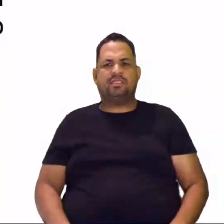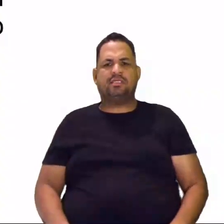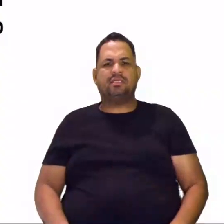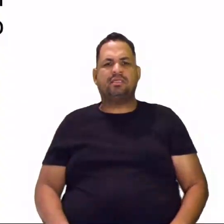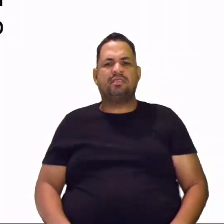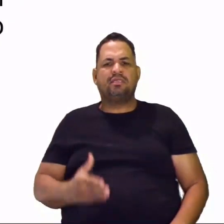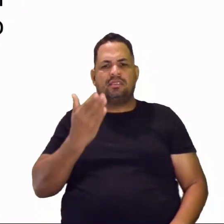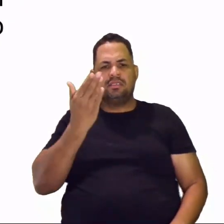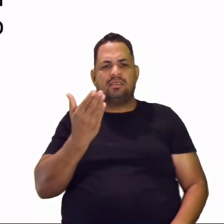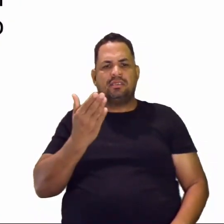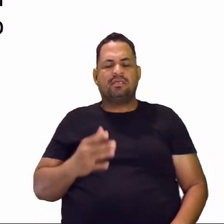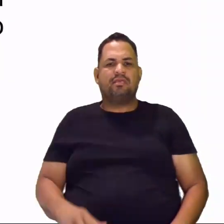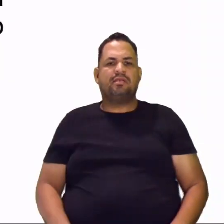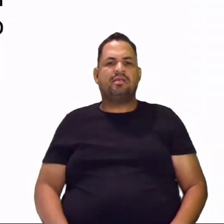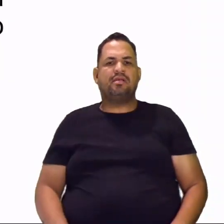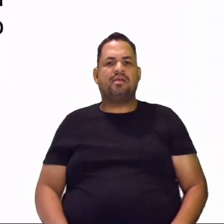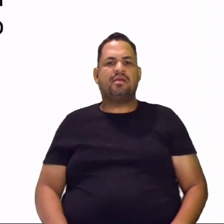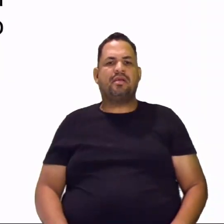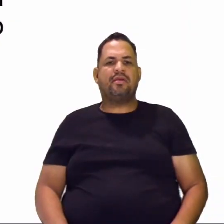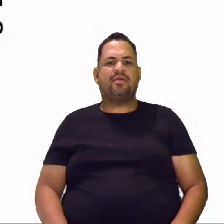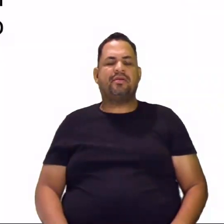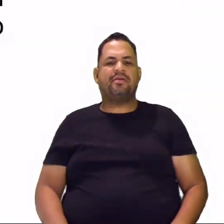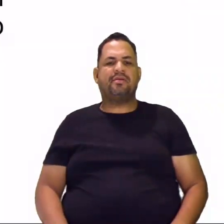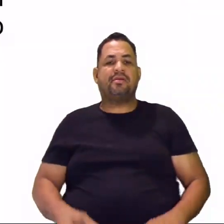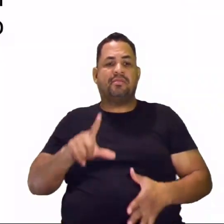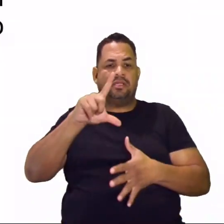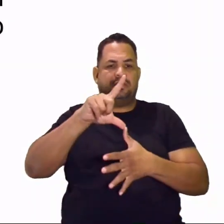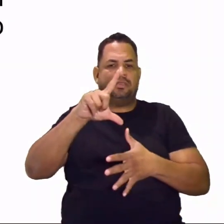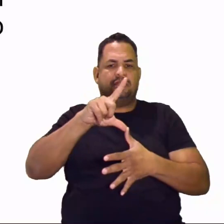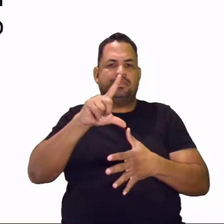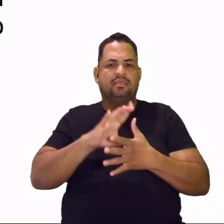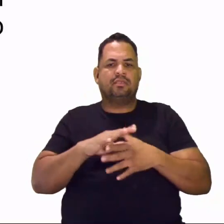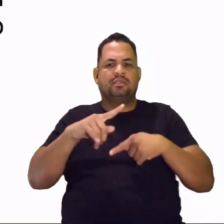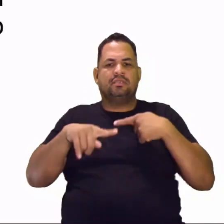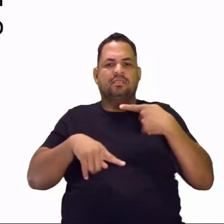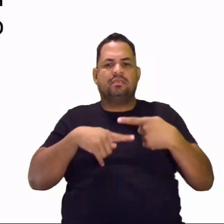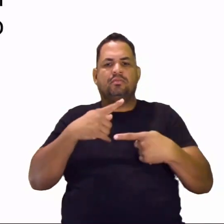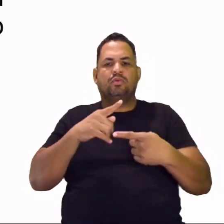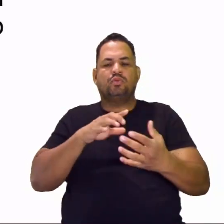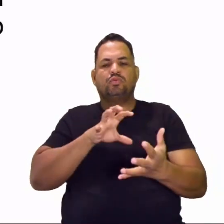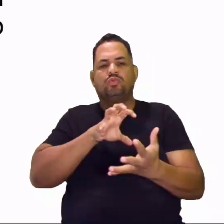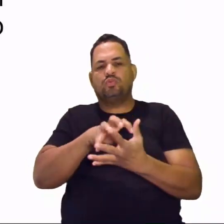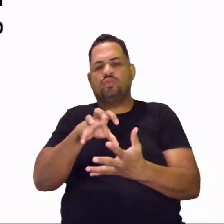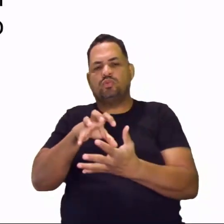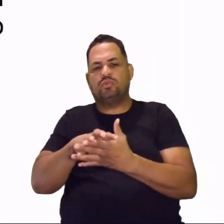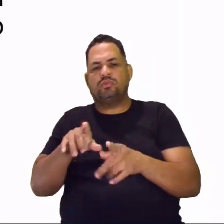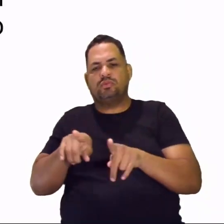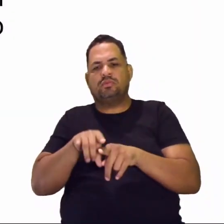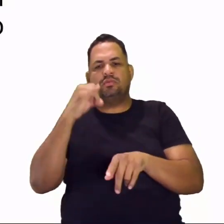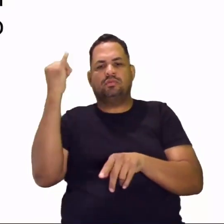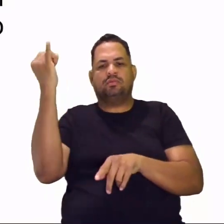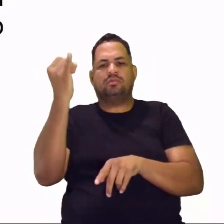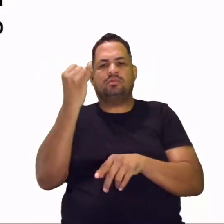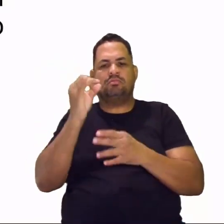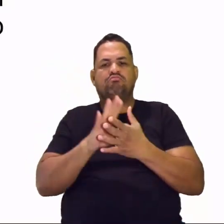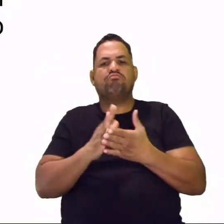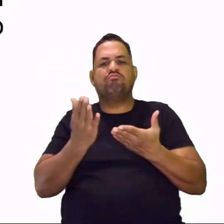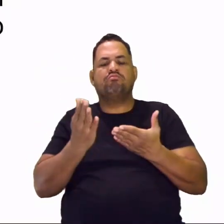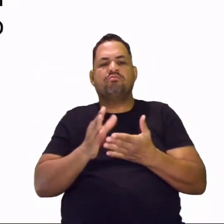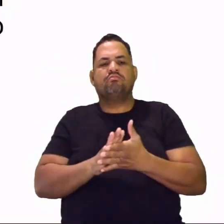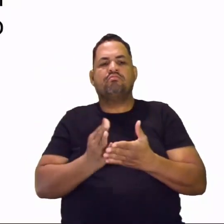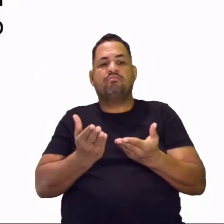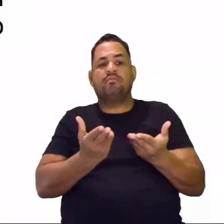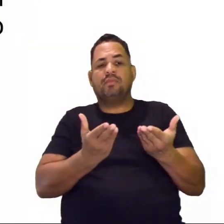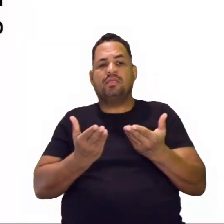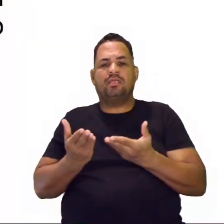tá aqui, tá com a gente. Então, na América Latina, o pós-colonialismo, ele teve uma importante recepção.